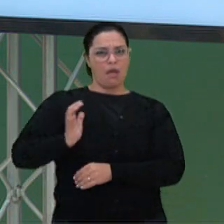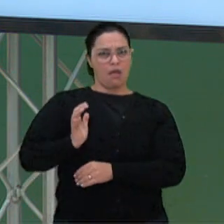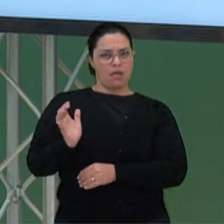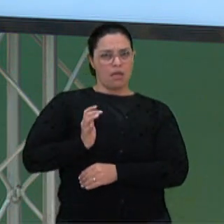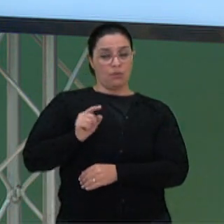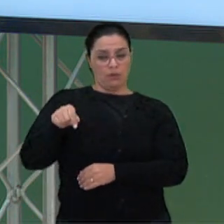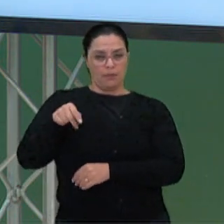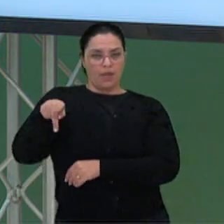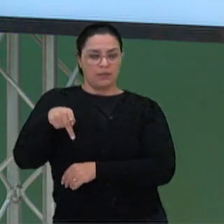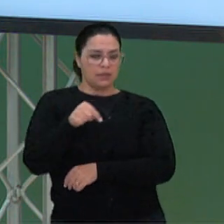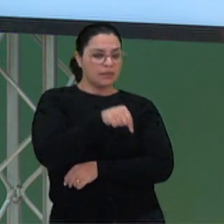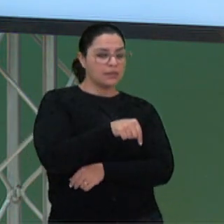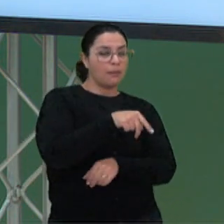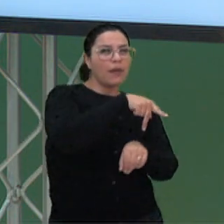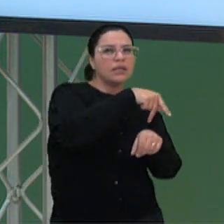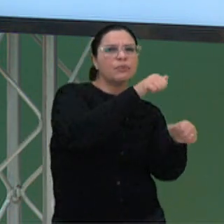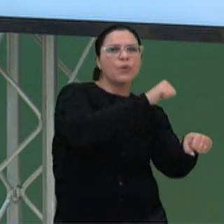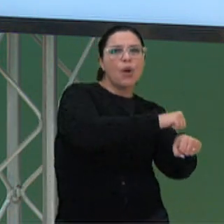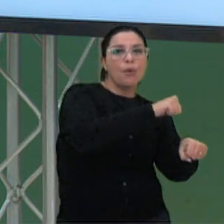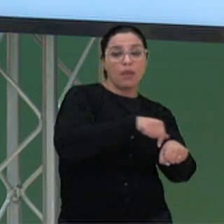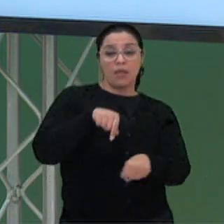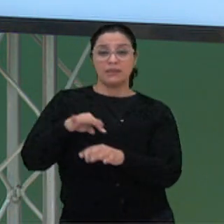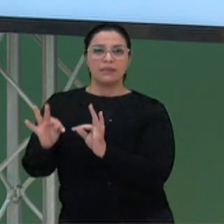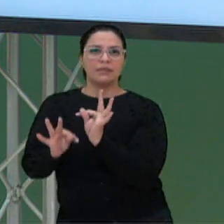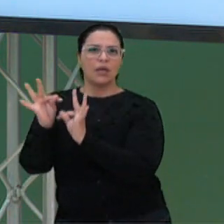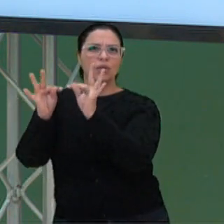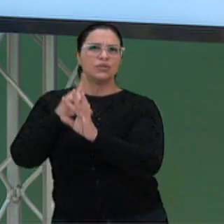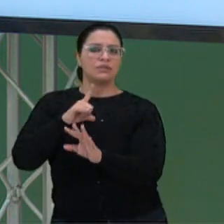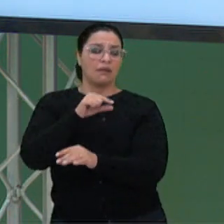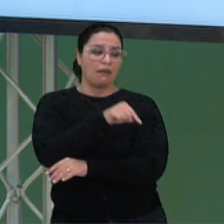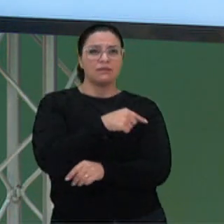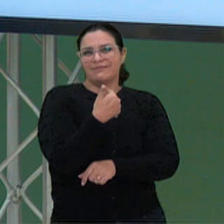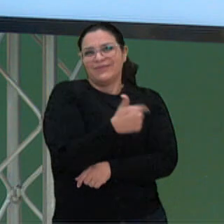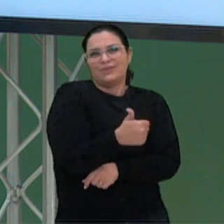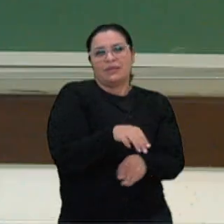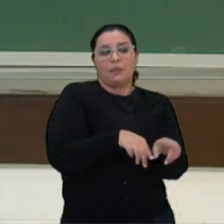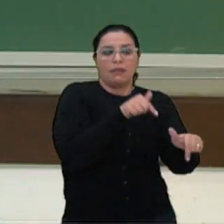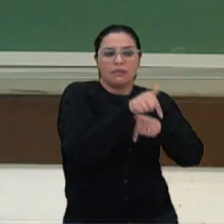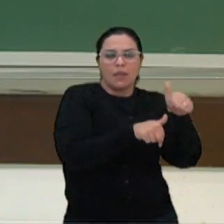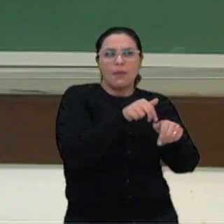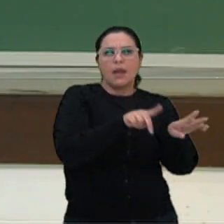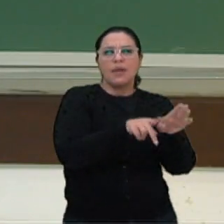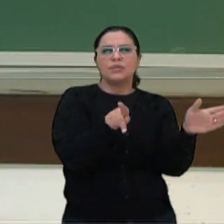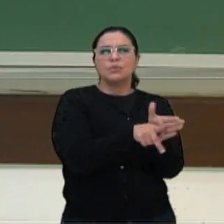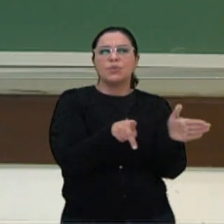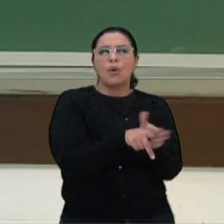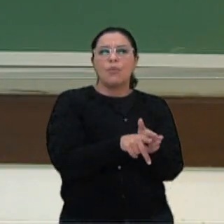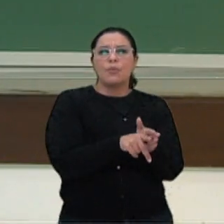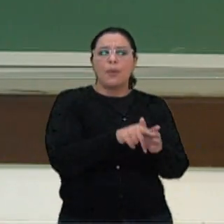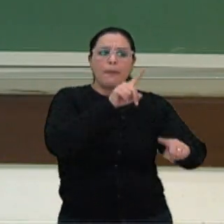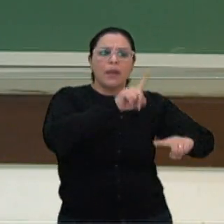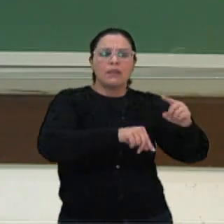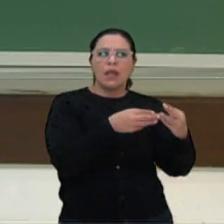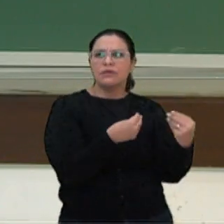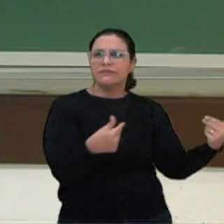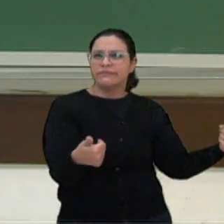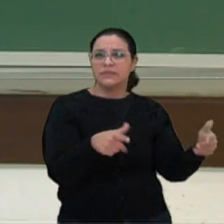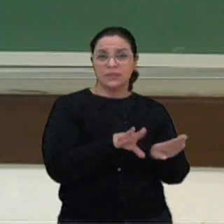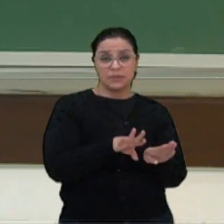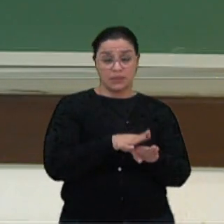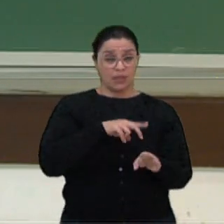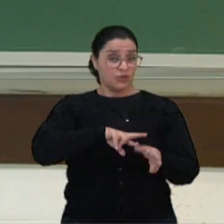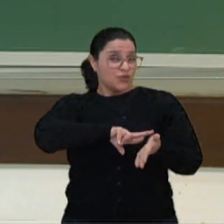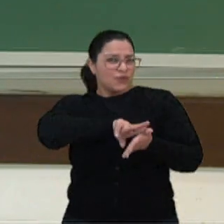países pobres. Alguns desenvolvem tecnologia, por exemplo, outro trabalha lá com a montagem de produtos. Então, existe